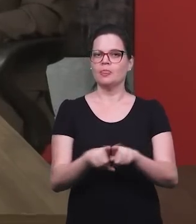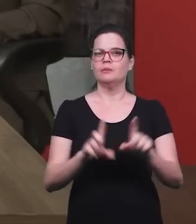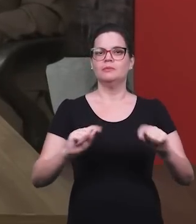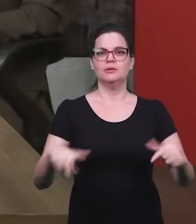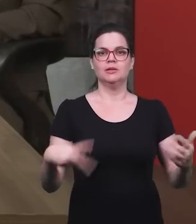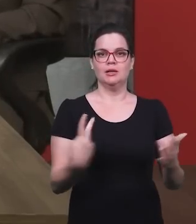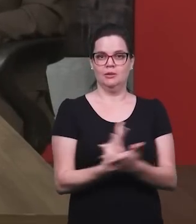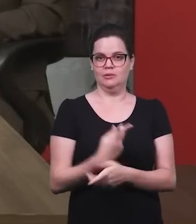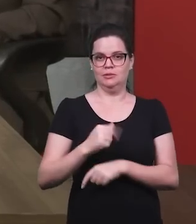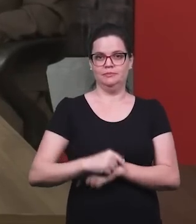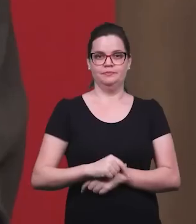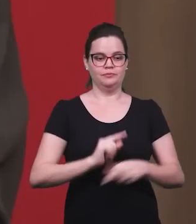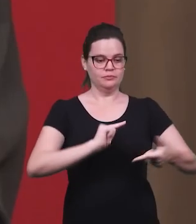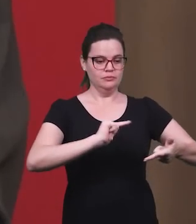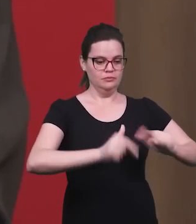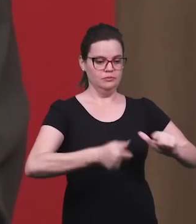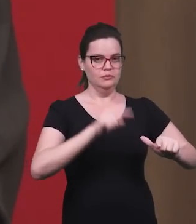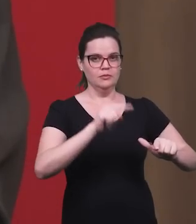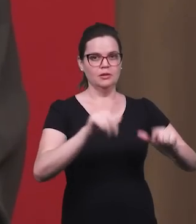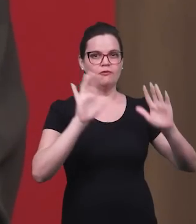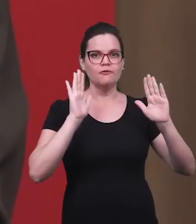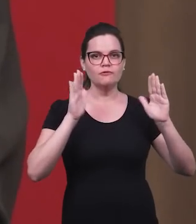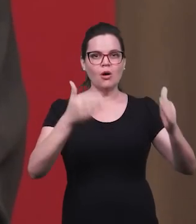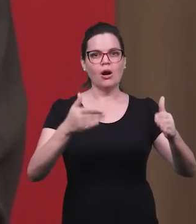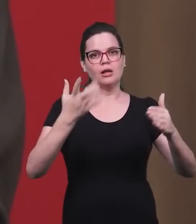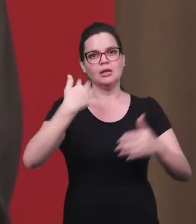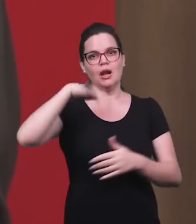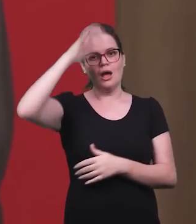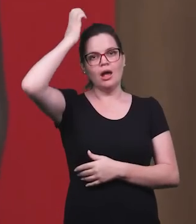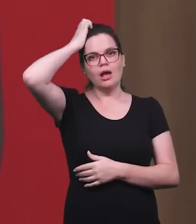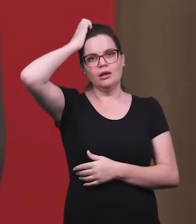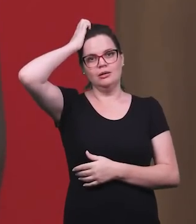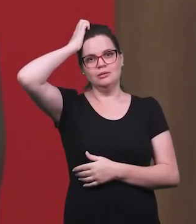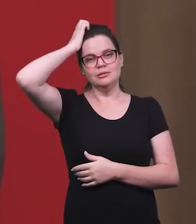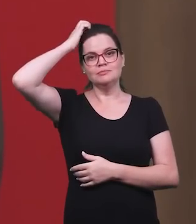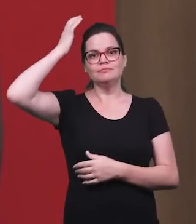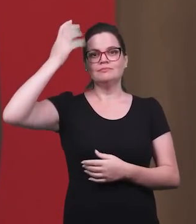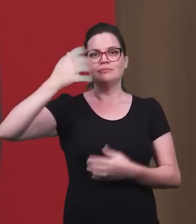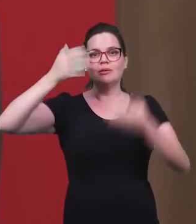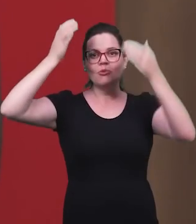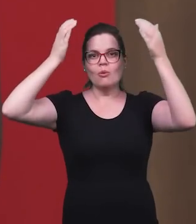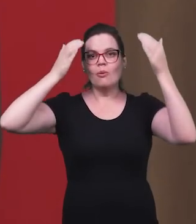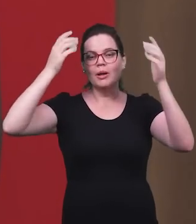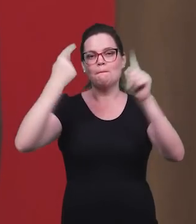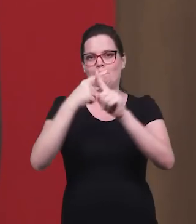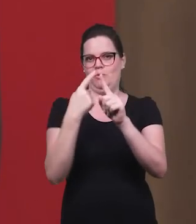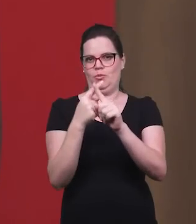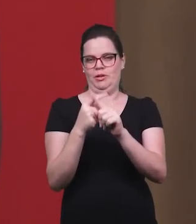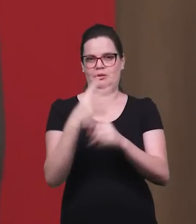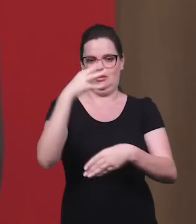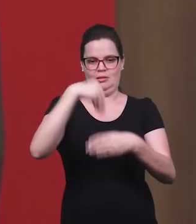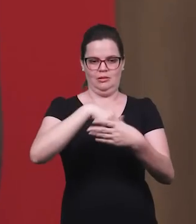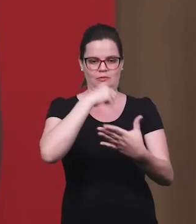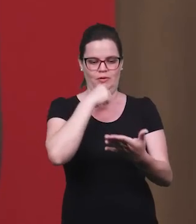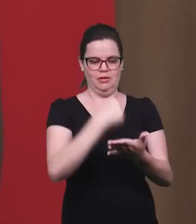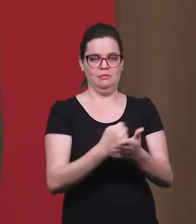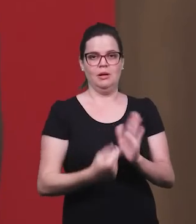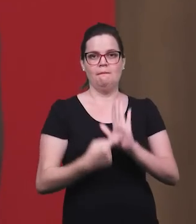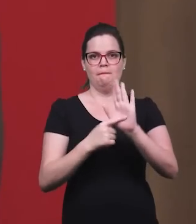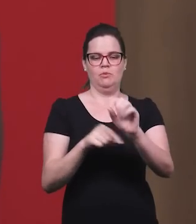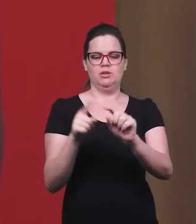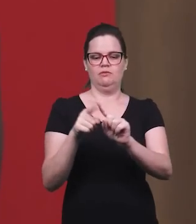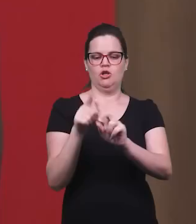Israel estava focado no Messias rei, porque as Escrituras falavam de dois tipos do Messias,